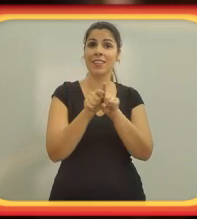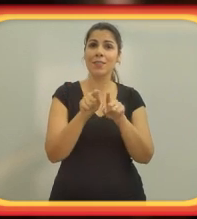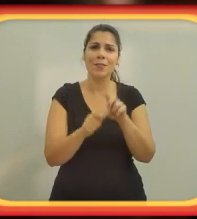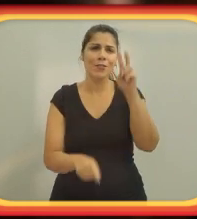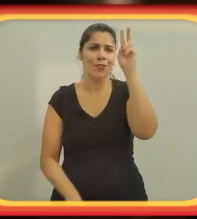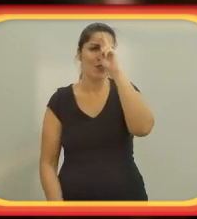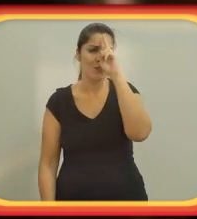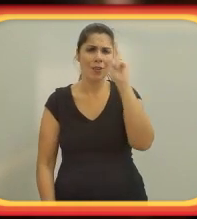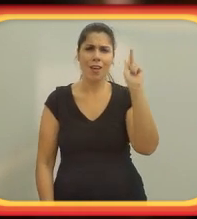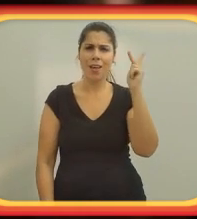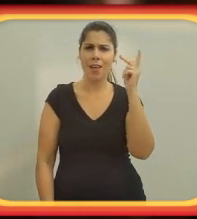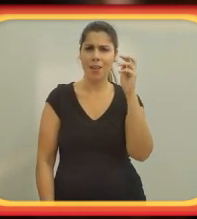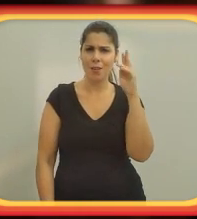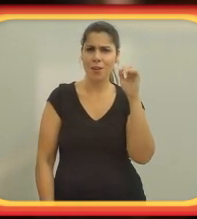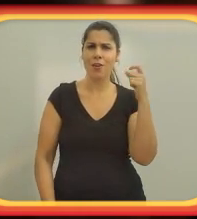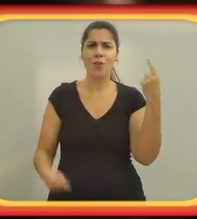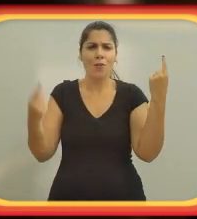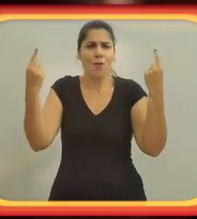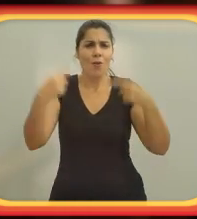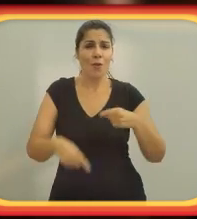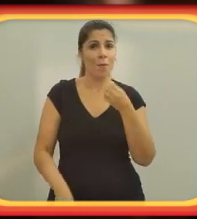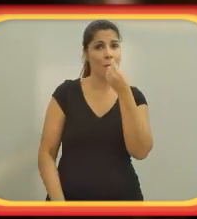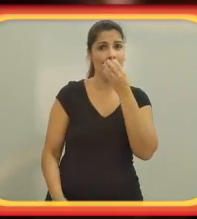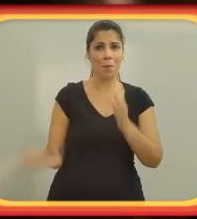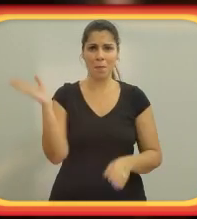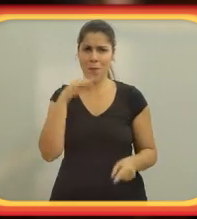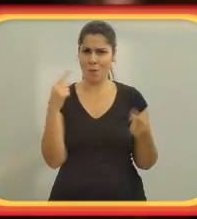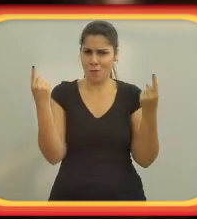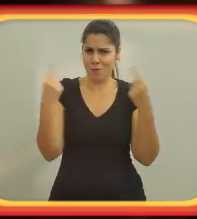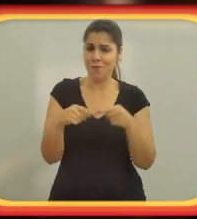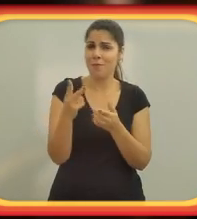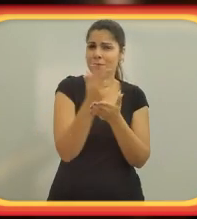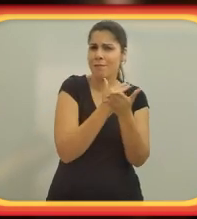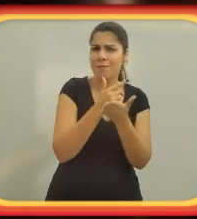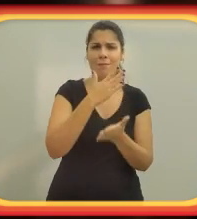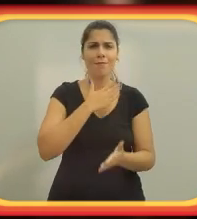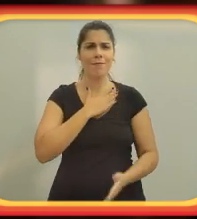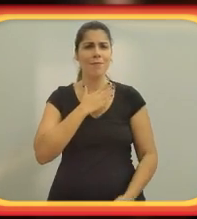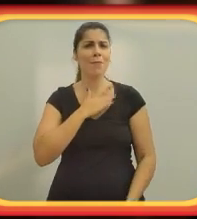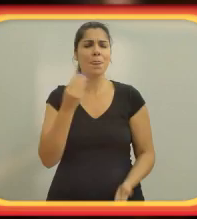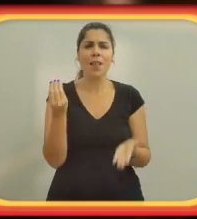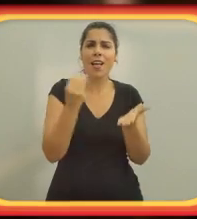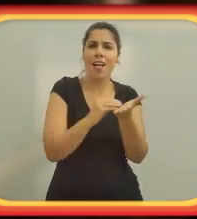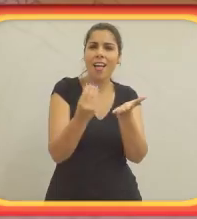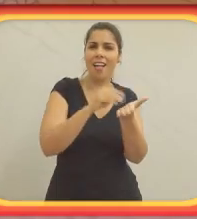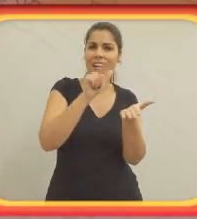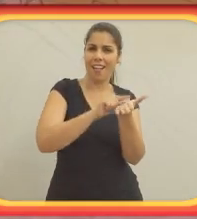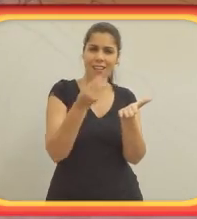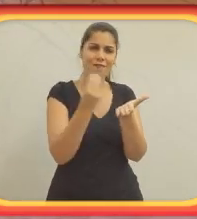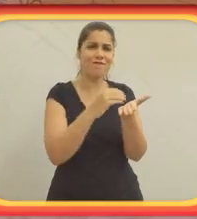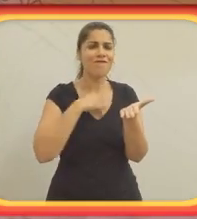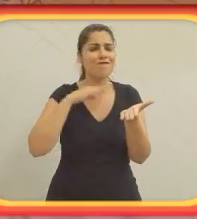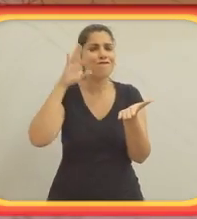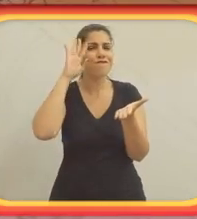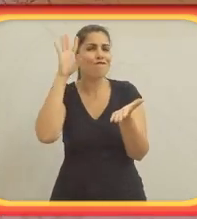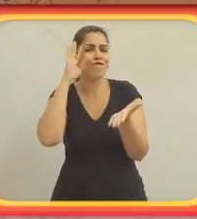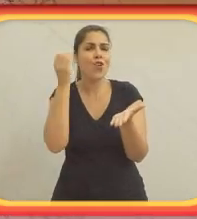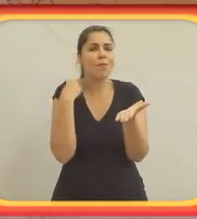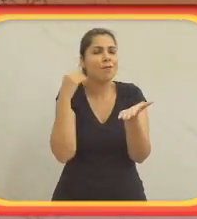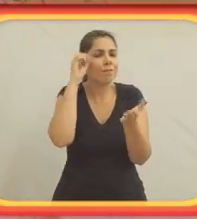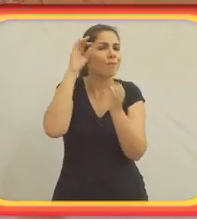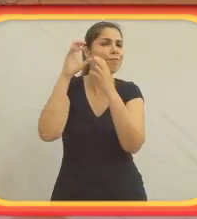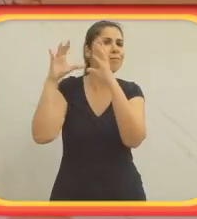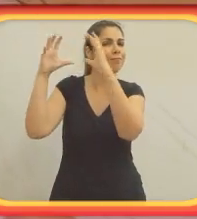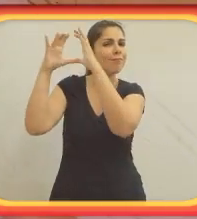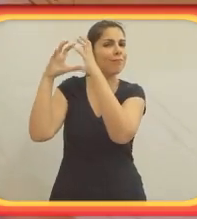A emoção das histórias épicas, das histórias de heróis, a luta entre o bem e o mal. Desenhar para mim